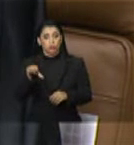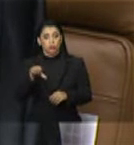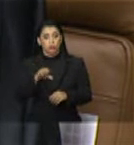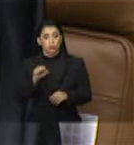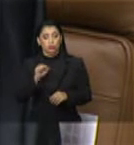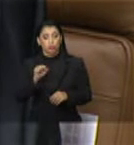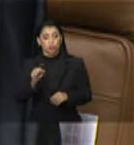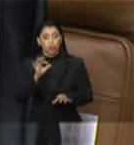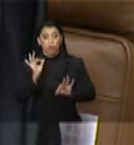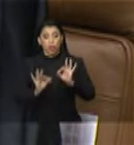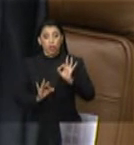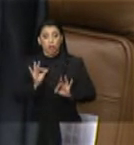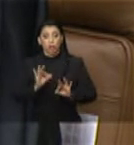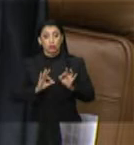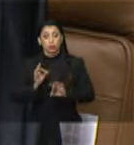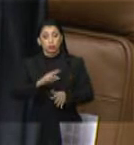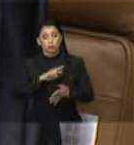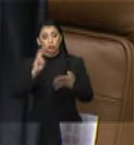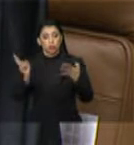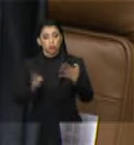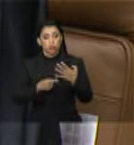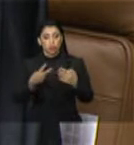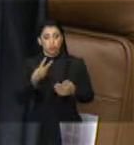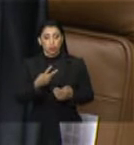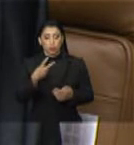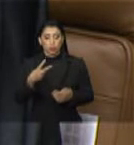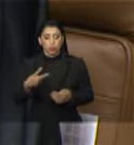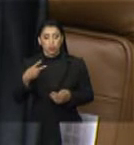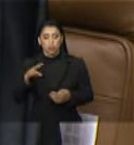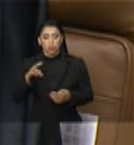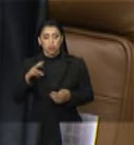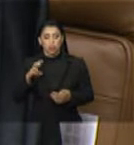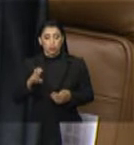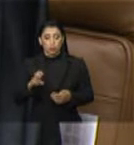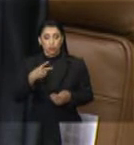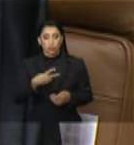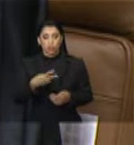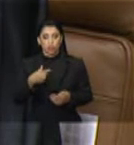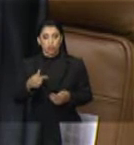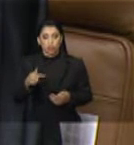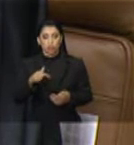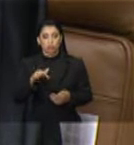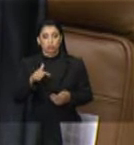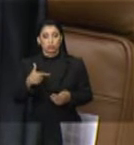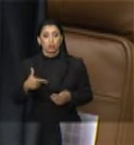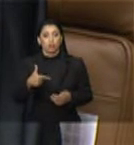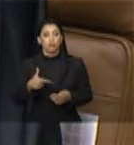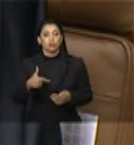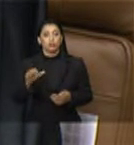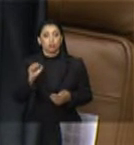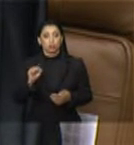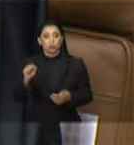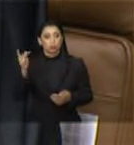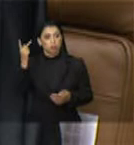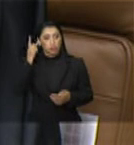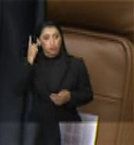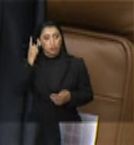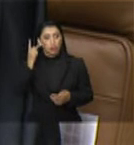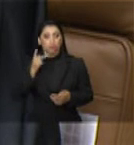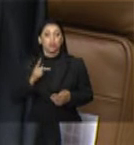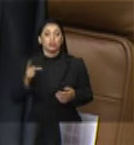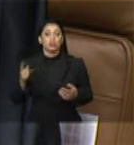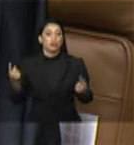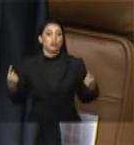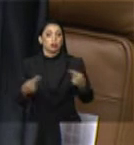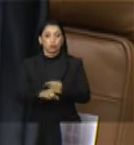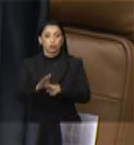ao julgar o recurso ordinário 225 2728 de São Paulo declarou inconstitucionalidade